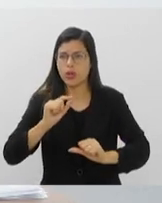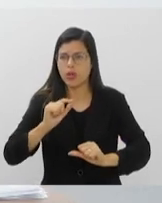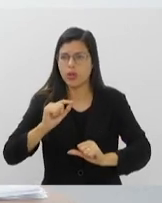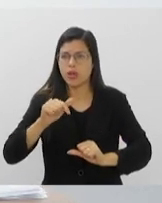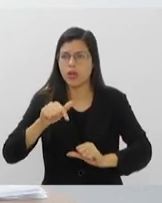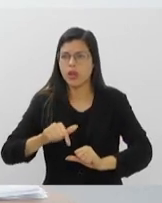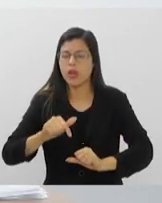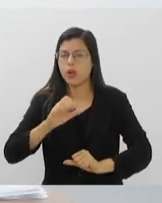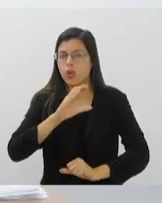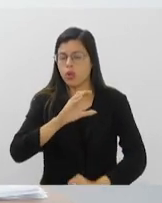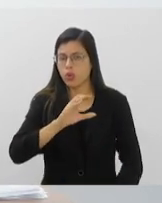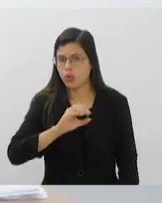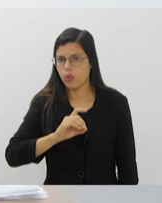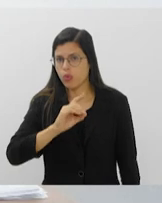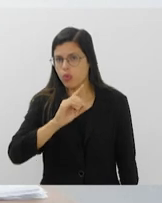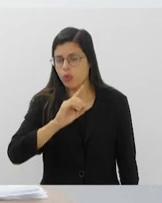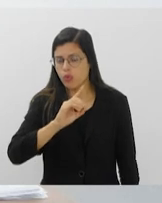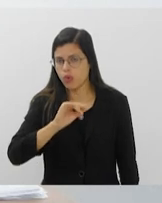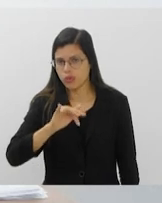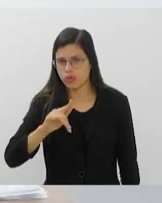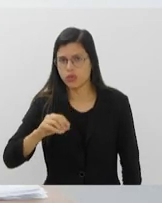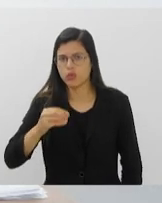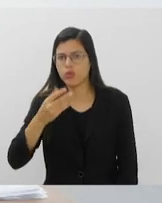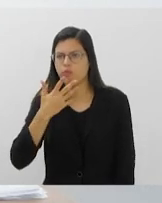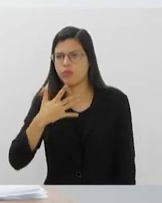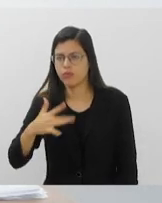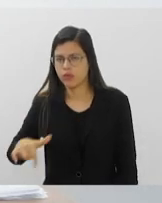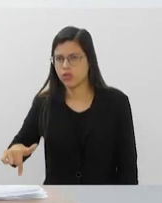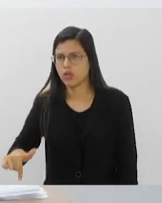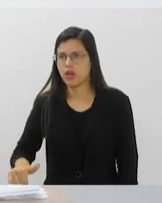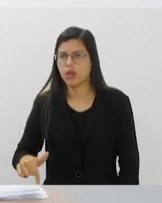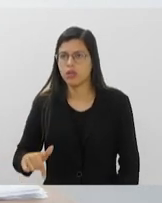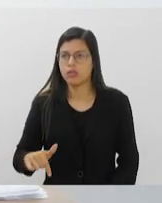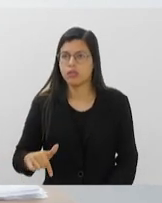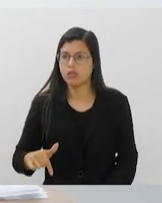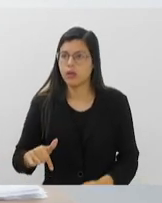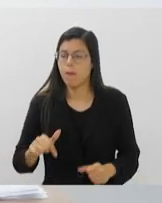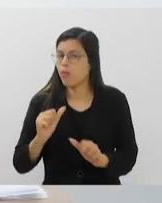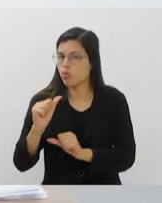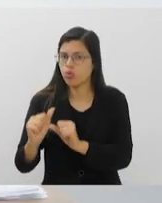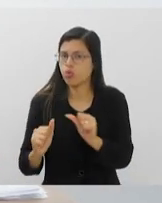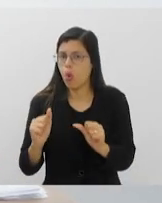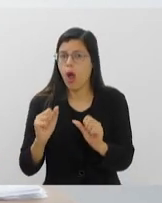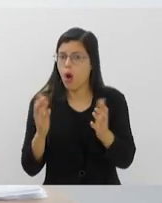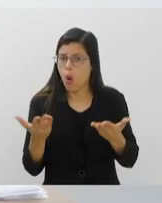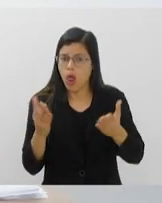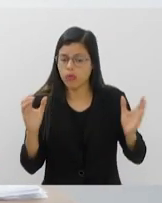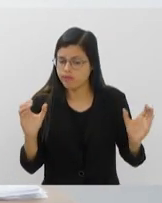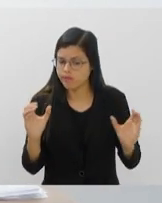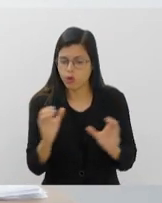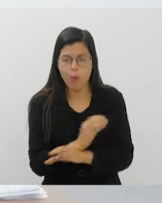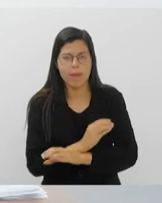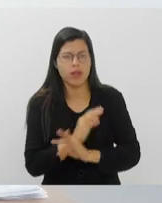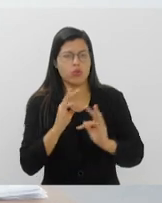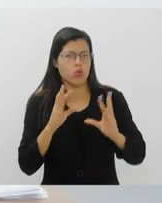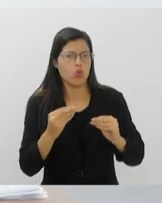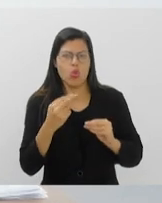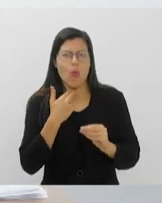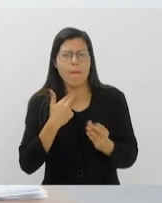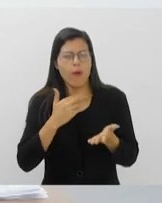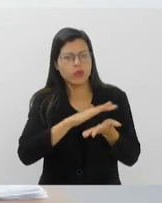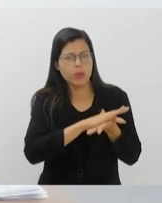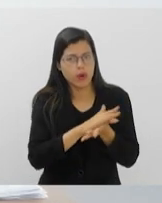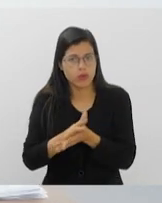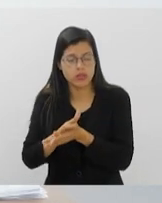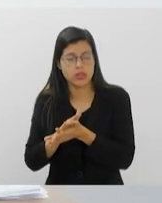situação irregular paraa proteção integral de toda criança e adolescente então a gente não pode ter nenhuma discriminação e o Brasil além da